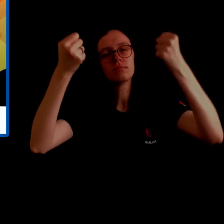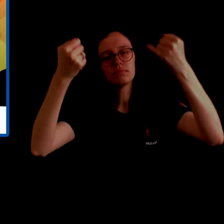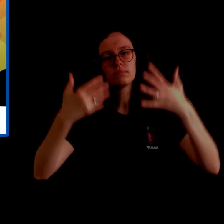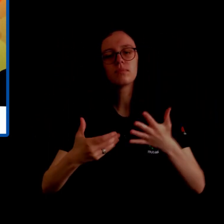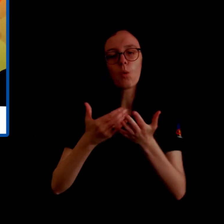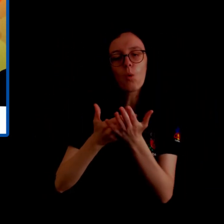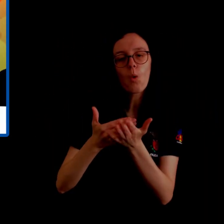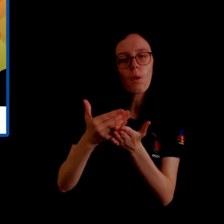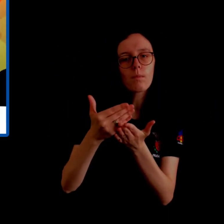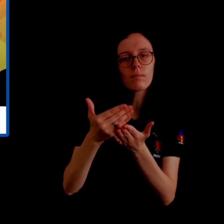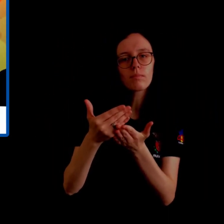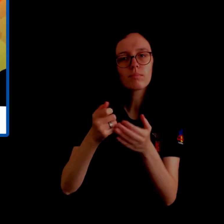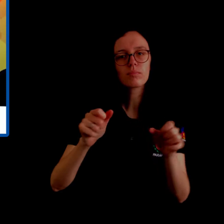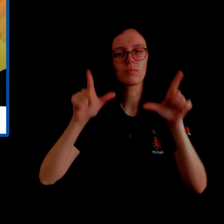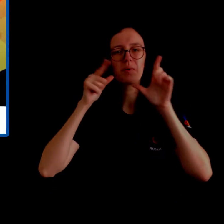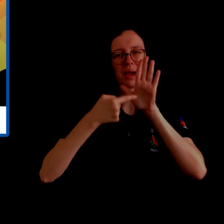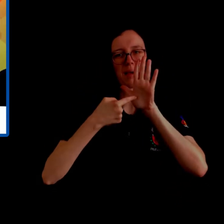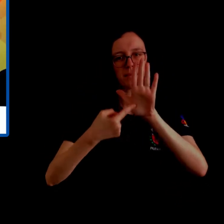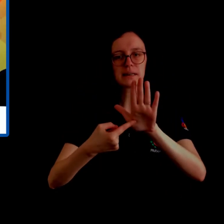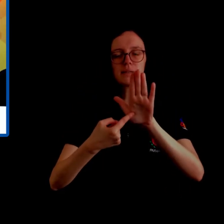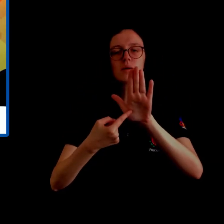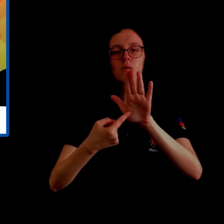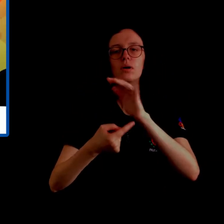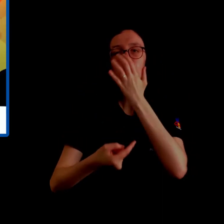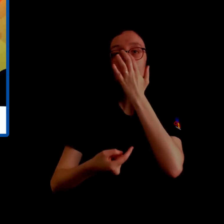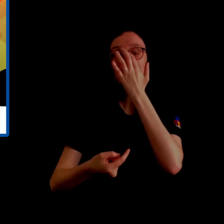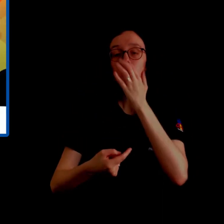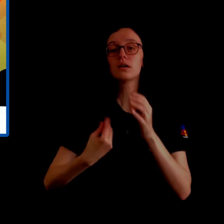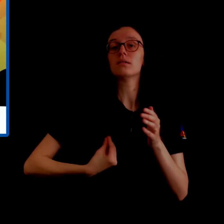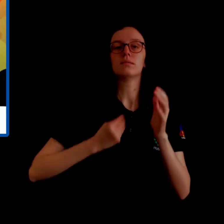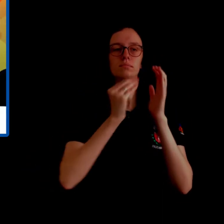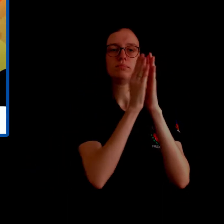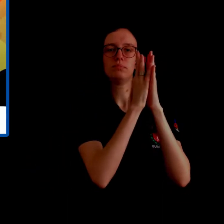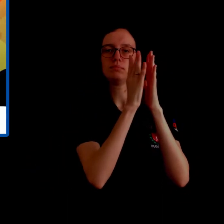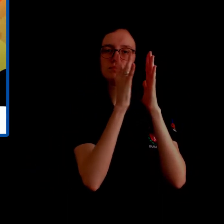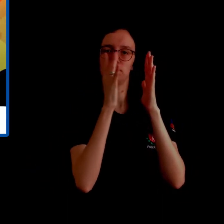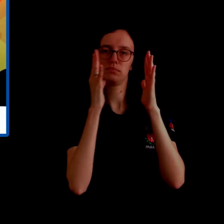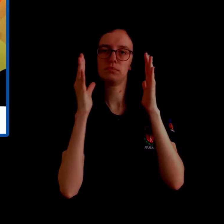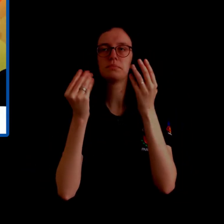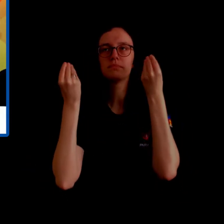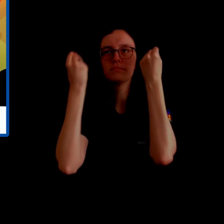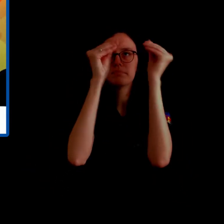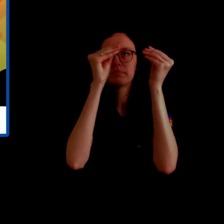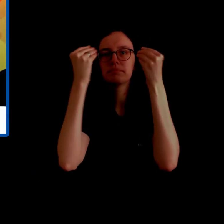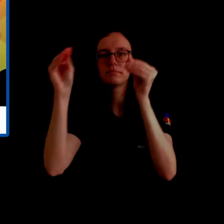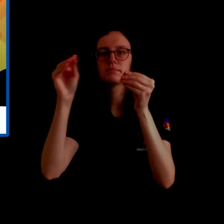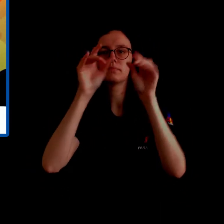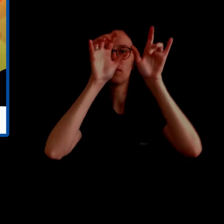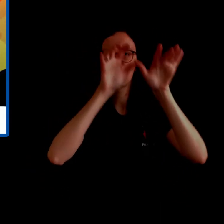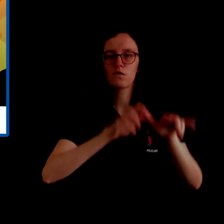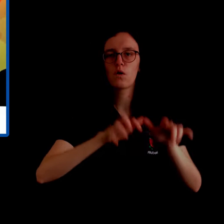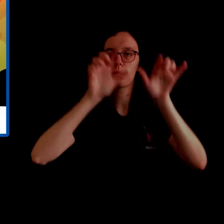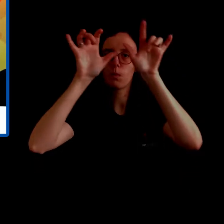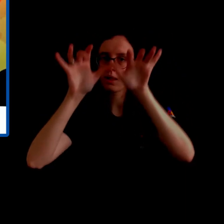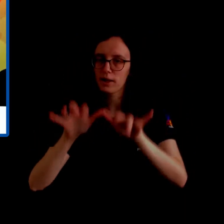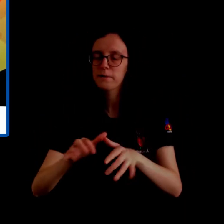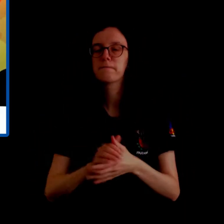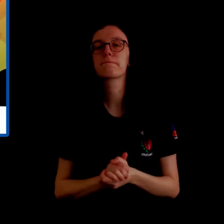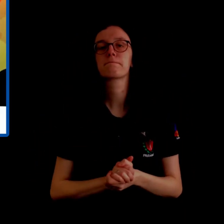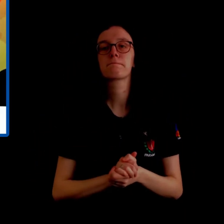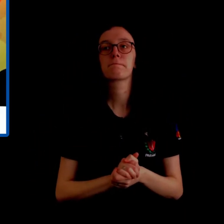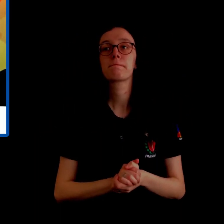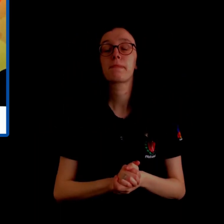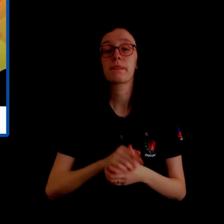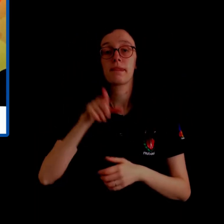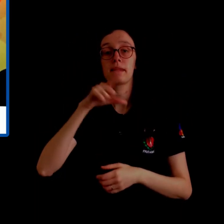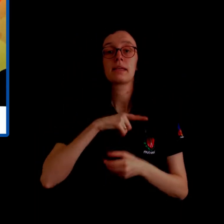começo da apresentação, durante o processo de postagem, esse serviço de